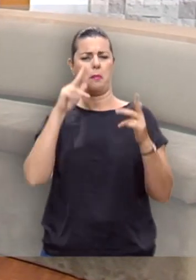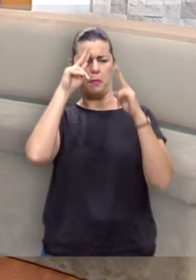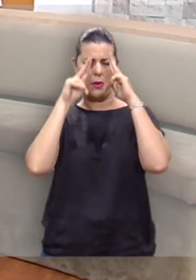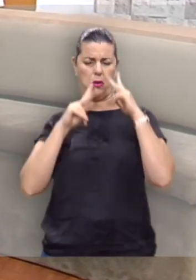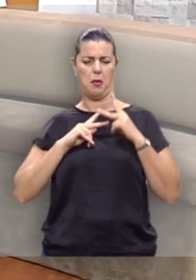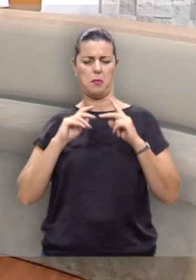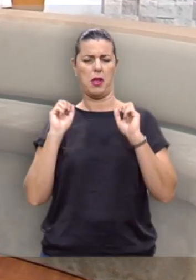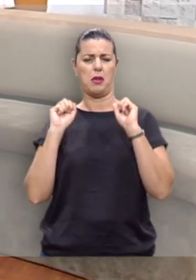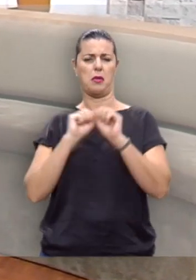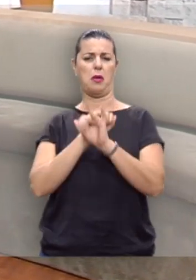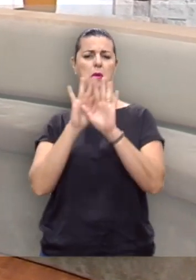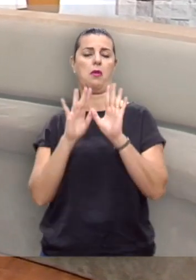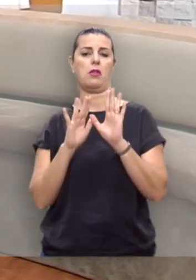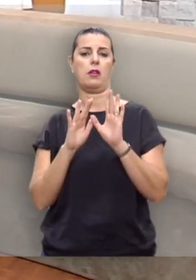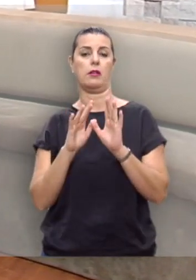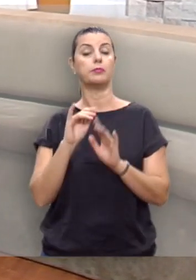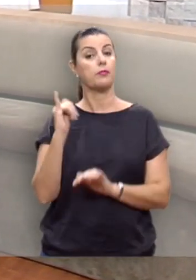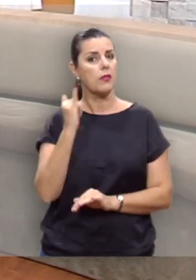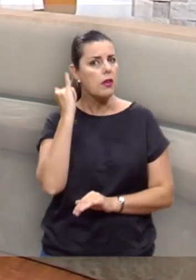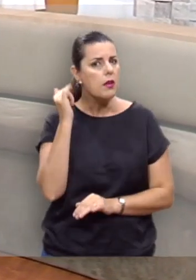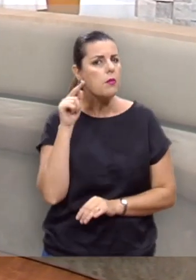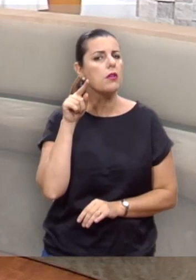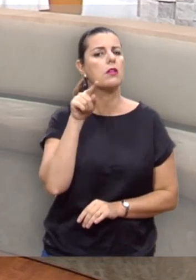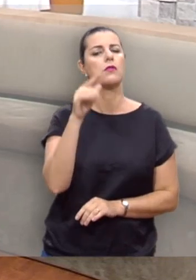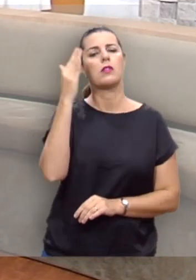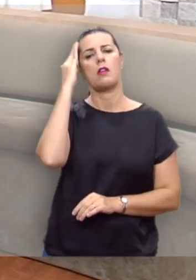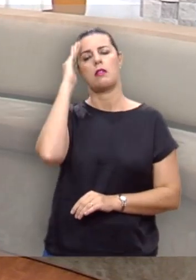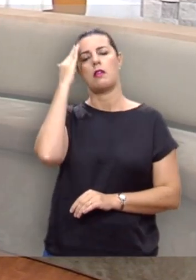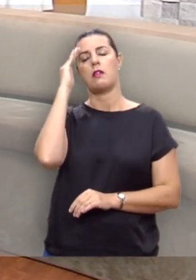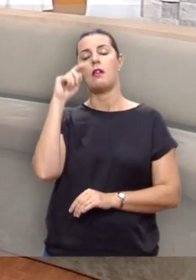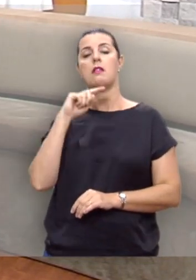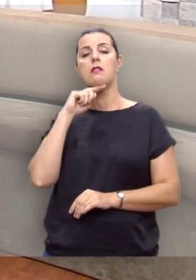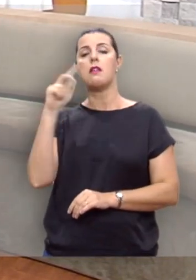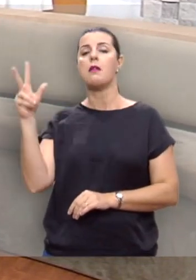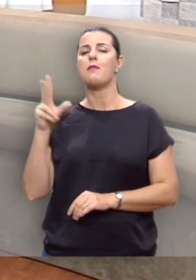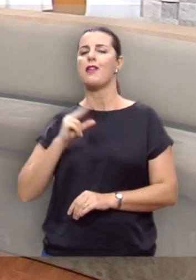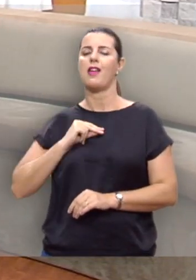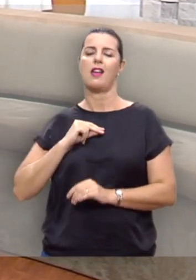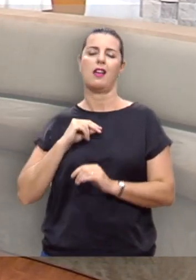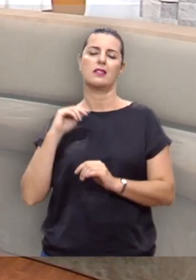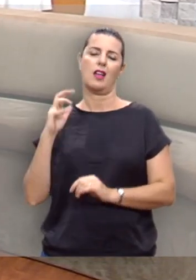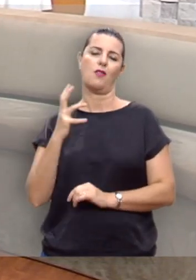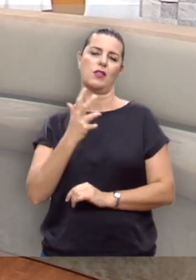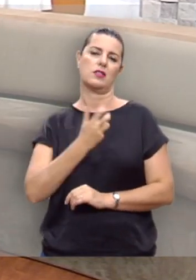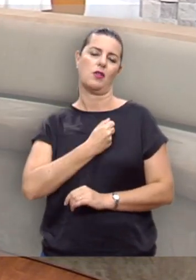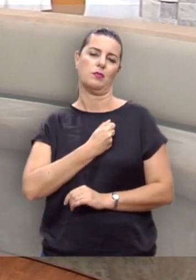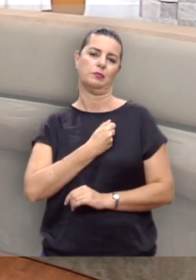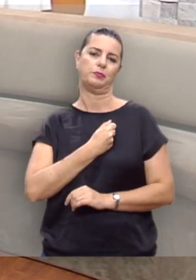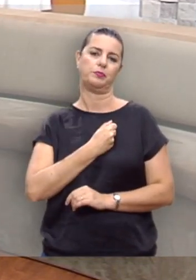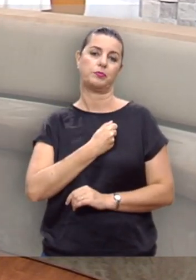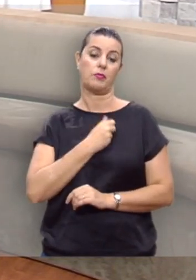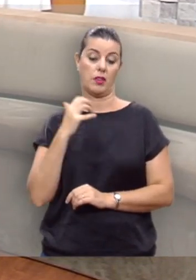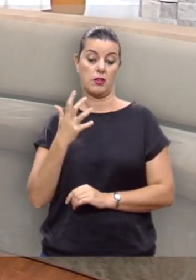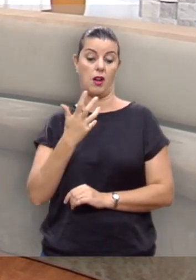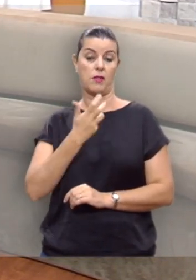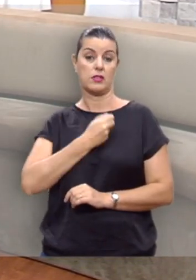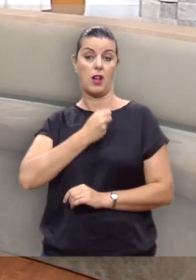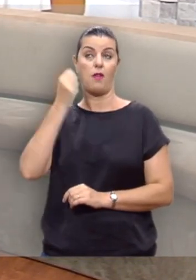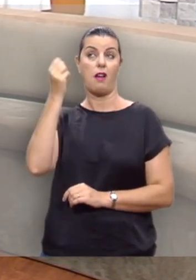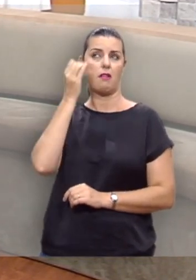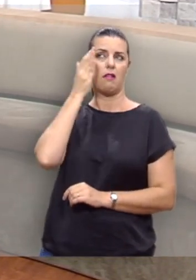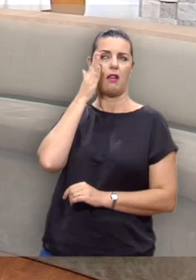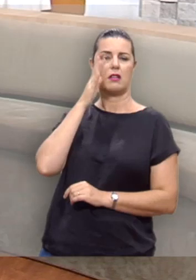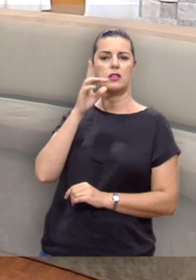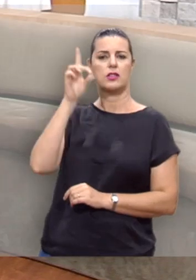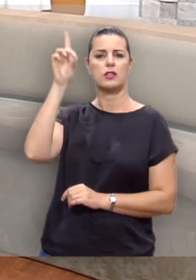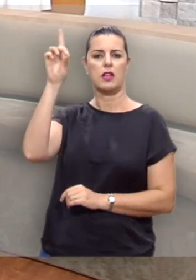Então é muito importante você entender, ninguém merece a salvação. A salvação é uma obra graciosa